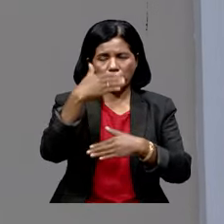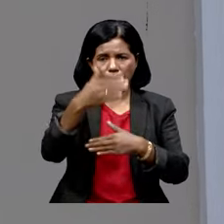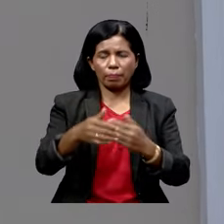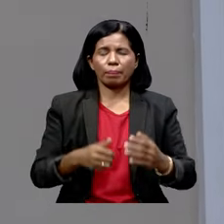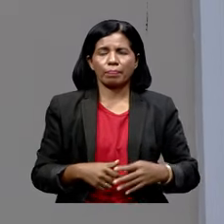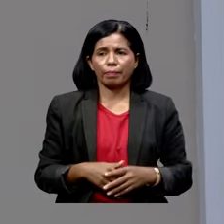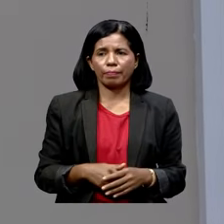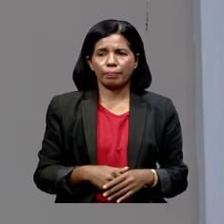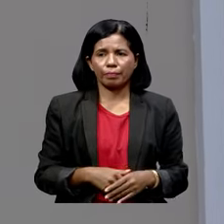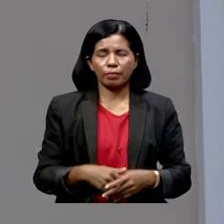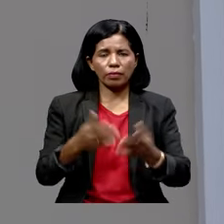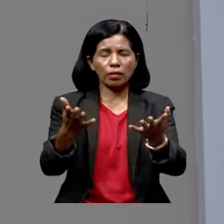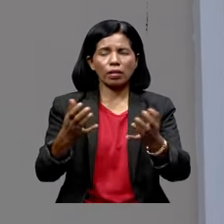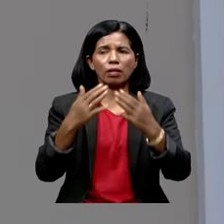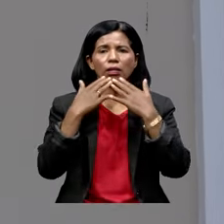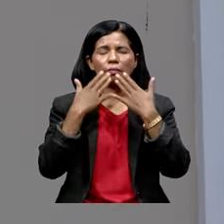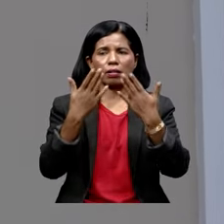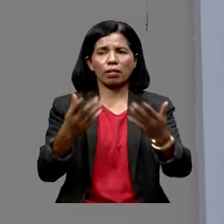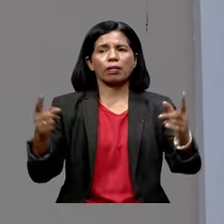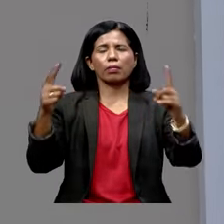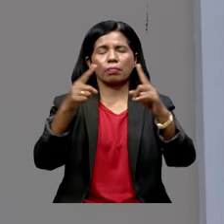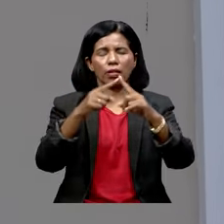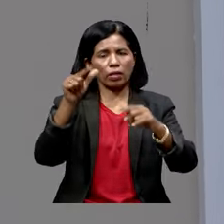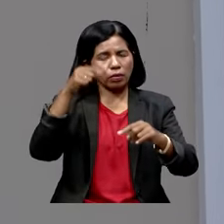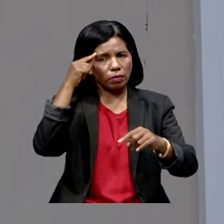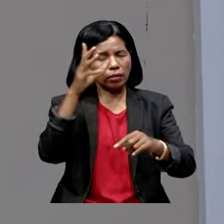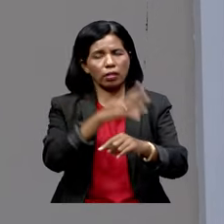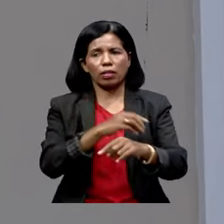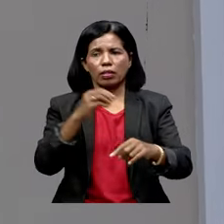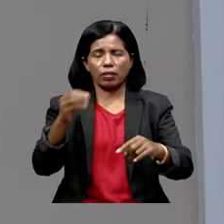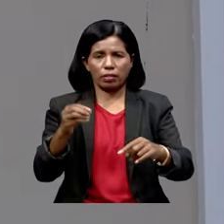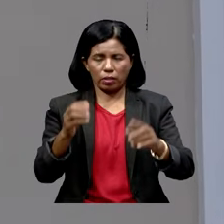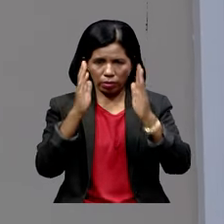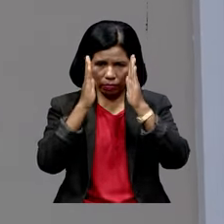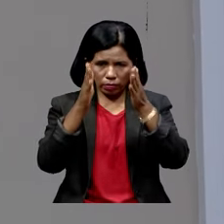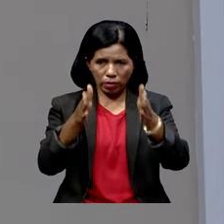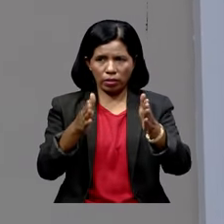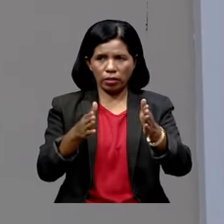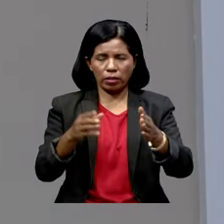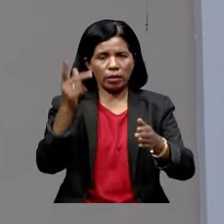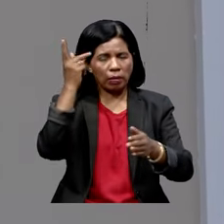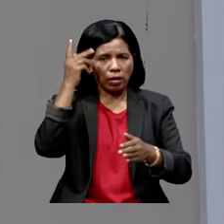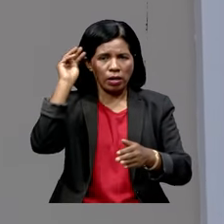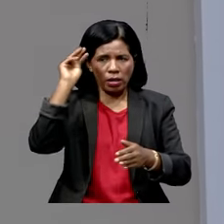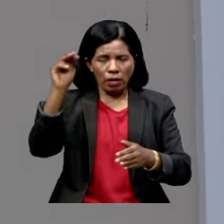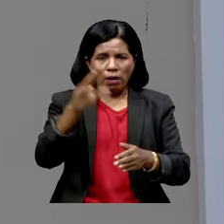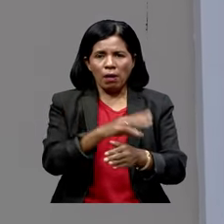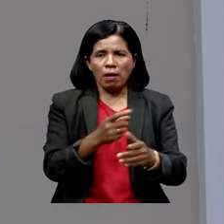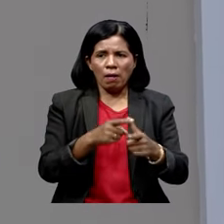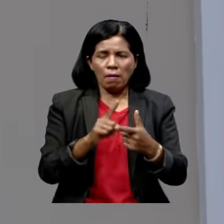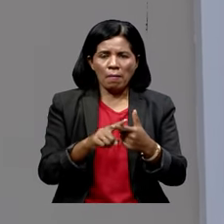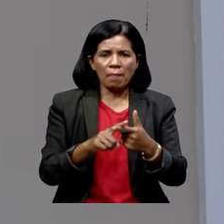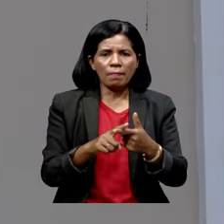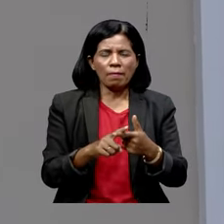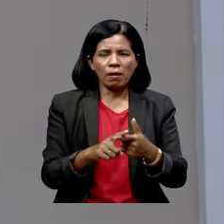Segundo, a cara agradece a Bahia, governo, neve lhe chefia, você, senhor primeiro-ministro, neve, rolar a